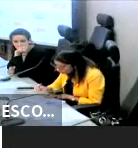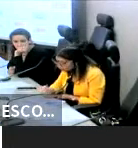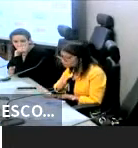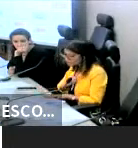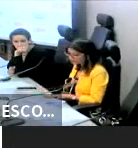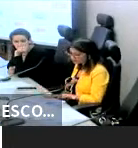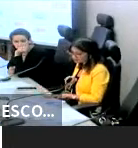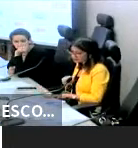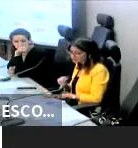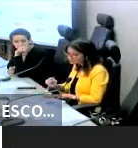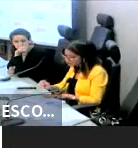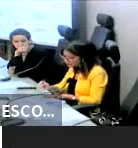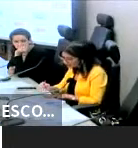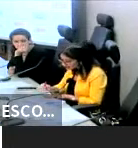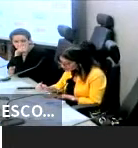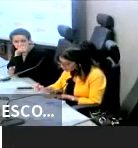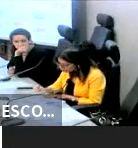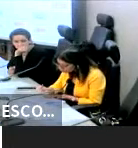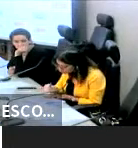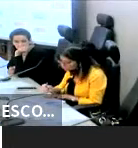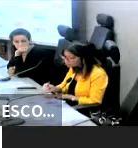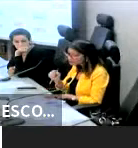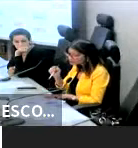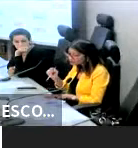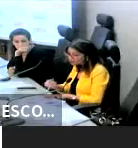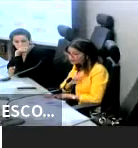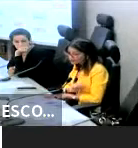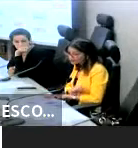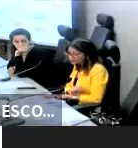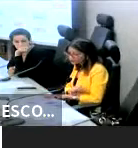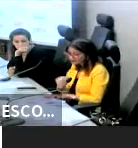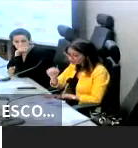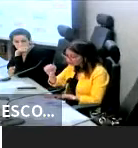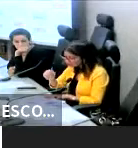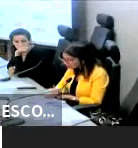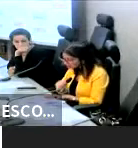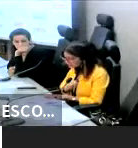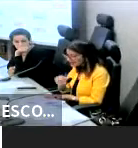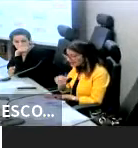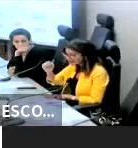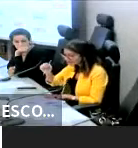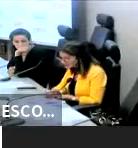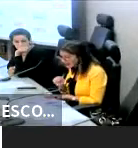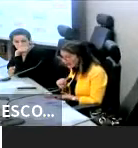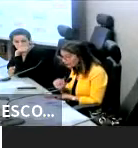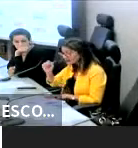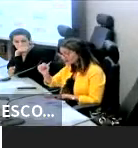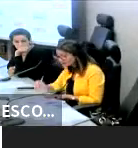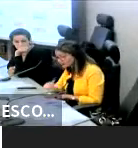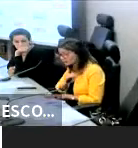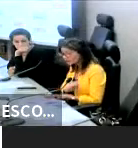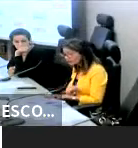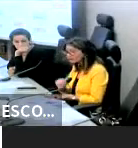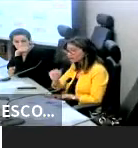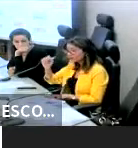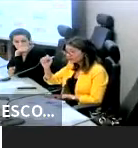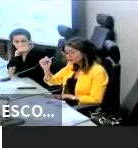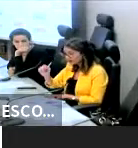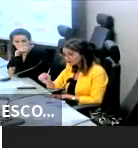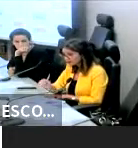escolas foram suspensas, ela ficou em casa com todos os filhos e com o agressor do lado, sem internet, sem água, sem